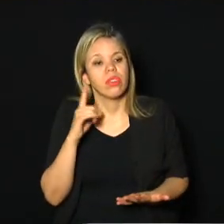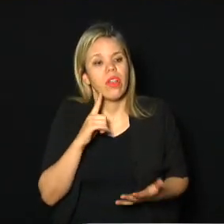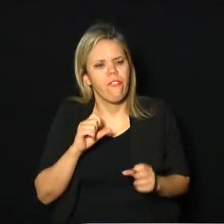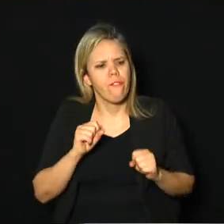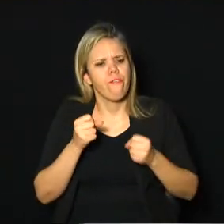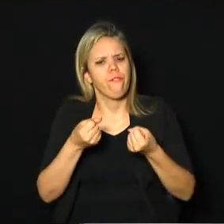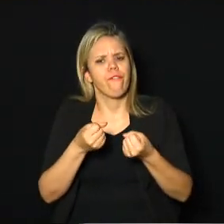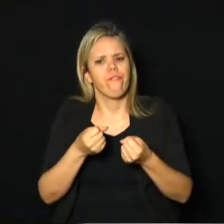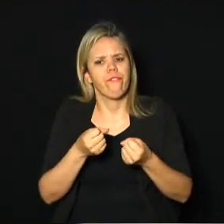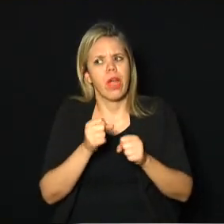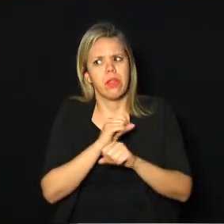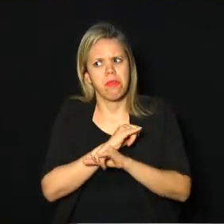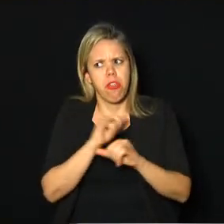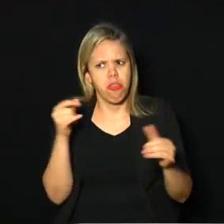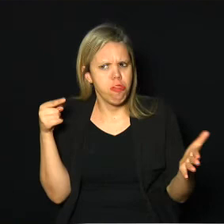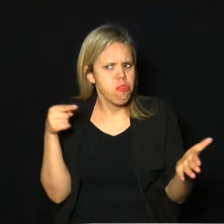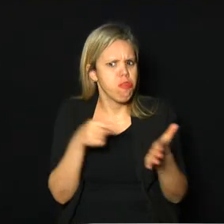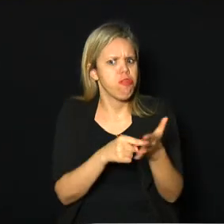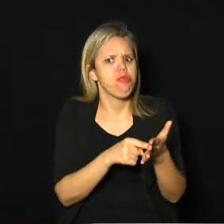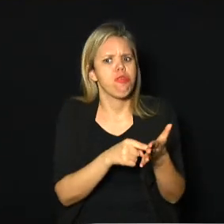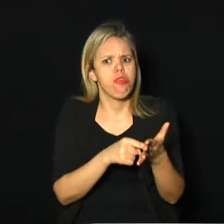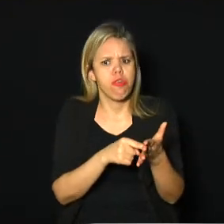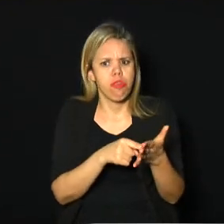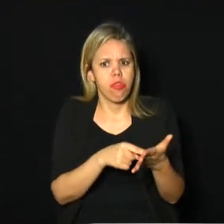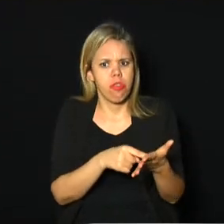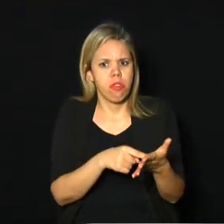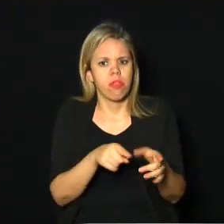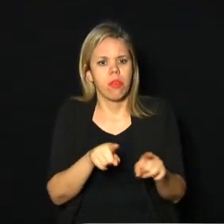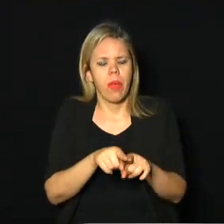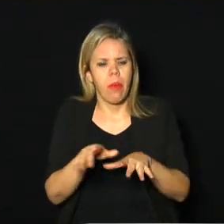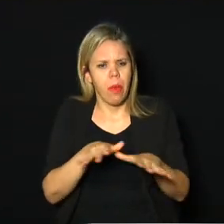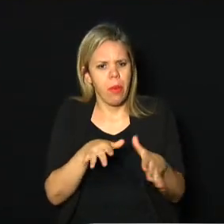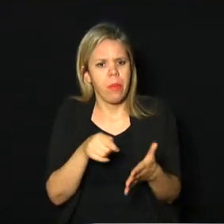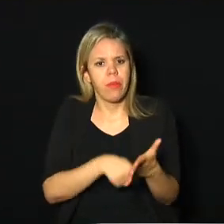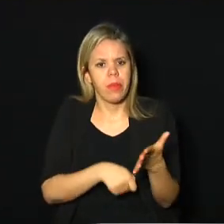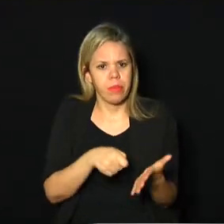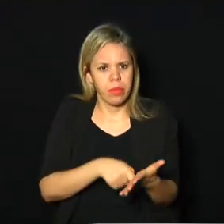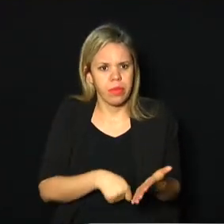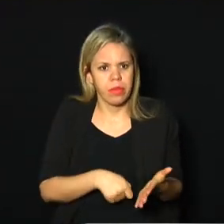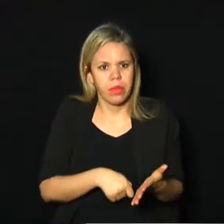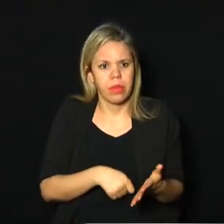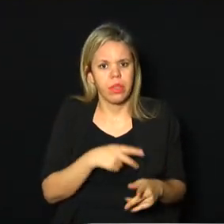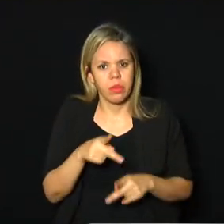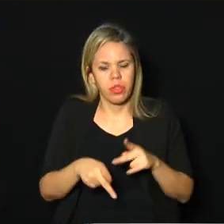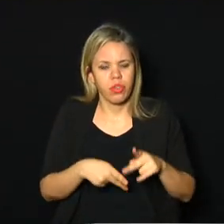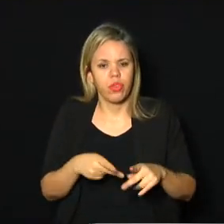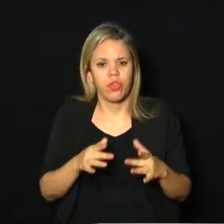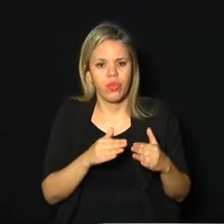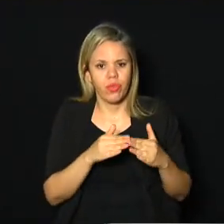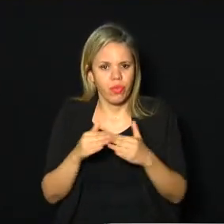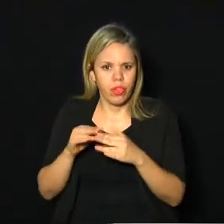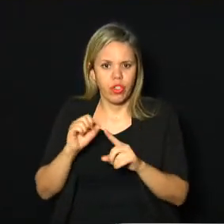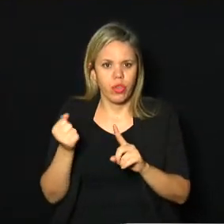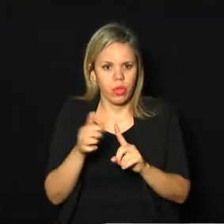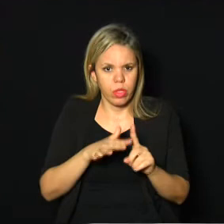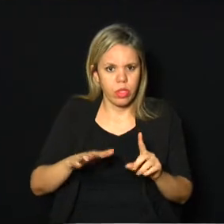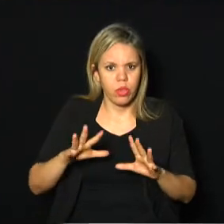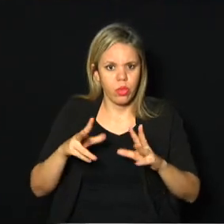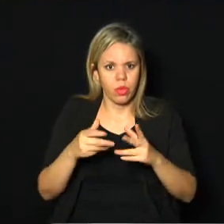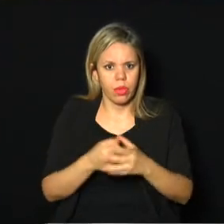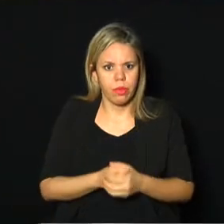a nível da denúncia, reforçar muito a nível da mobilização para que os vizinhos, para que a sociedade como um